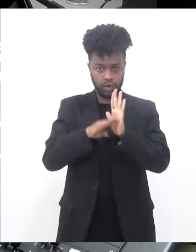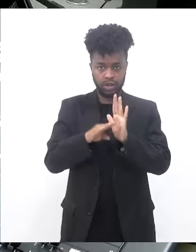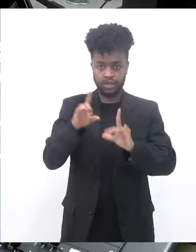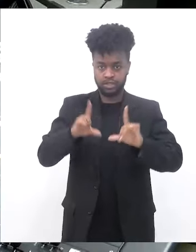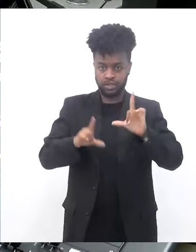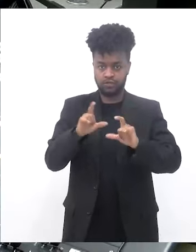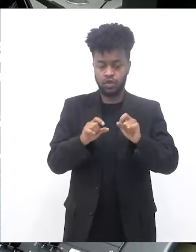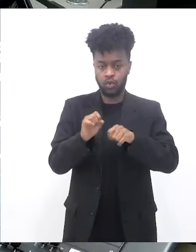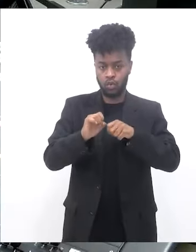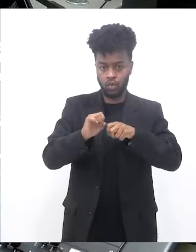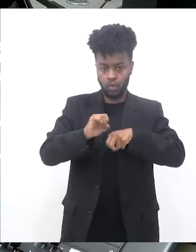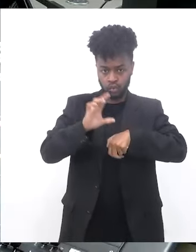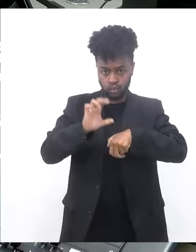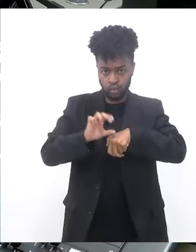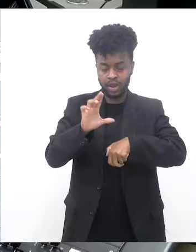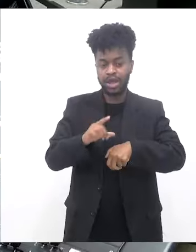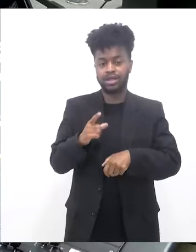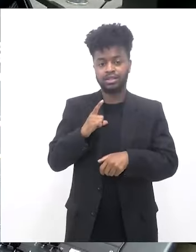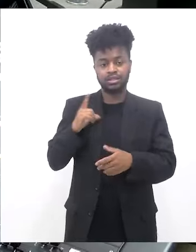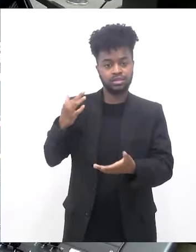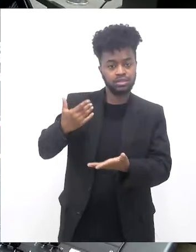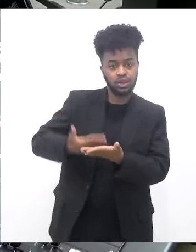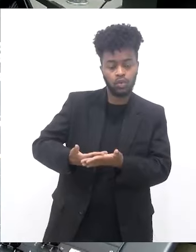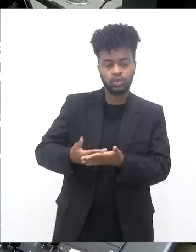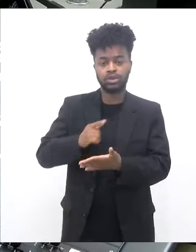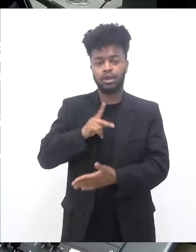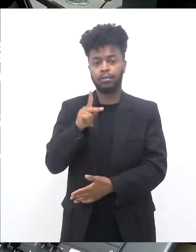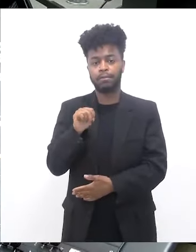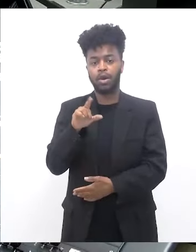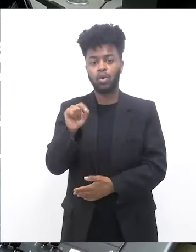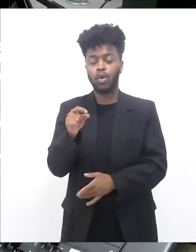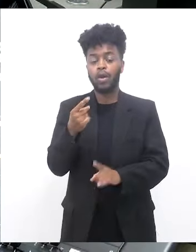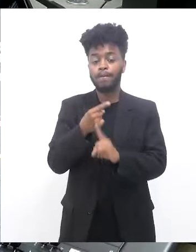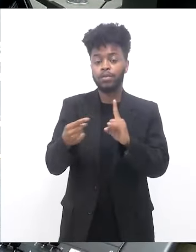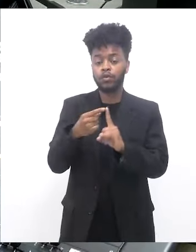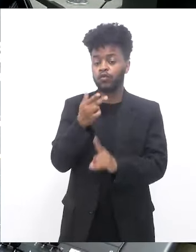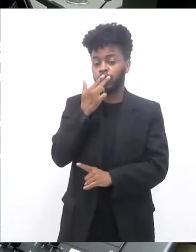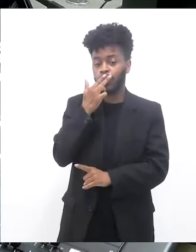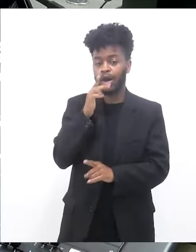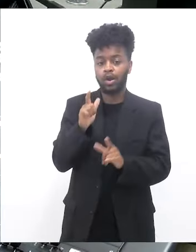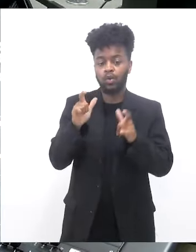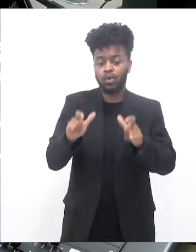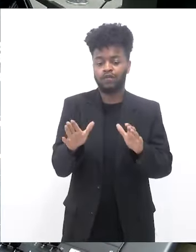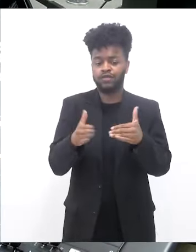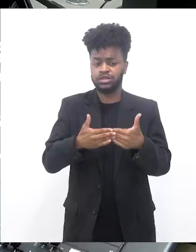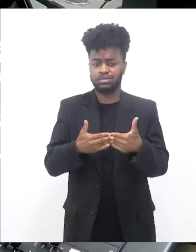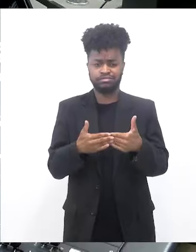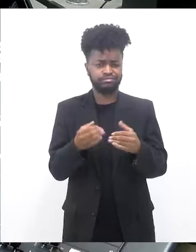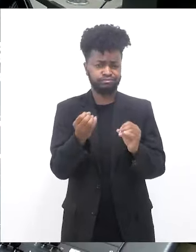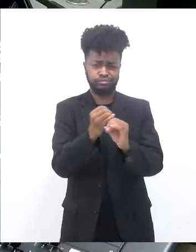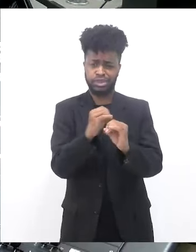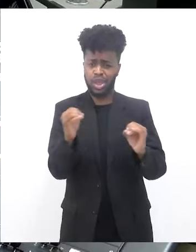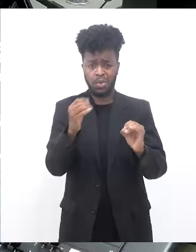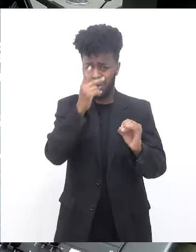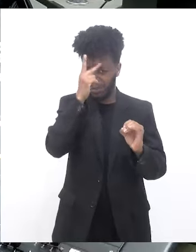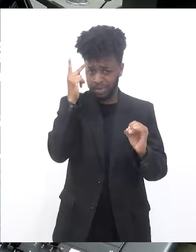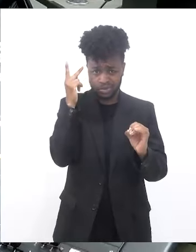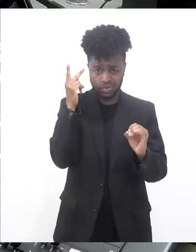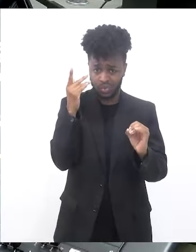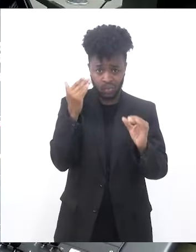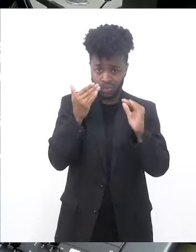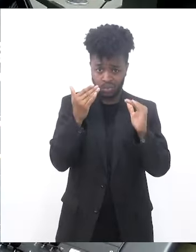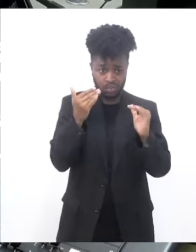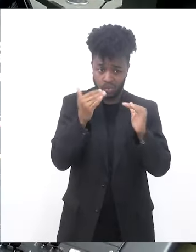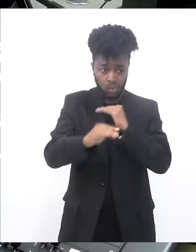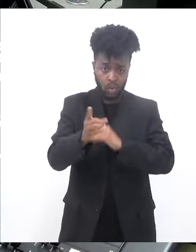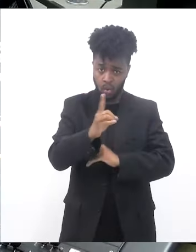tradicional da TV Cultura que tem até hoje, que tá o Paulo Maluf, enquanto prefeito de São Paulo, proibindo fumar em lugares fechados. Nenhum debatedor